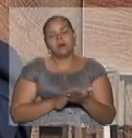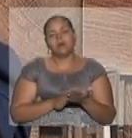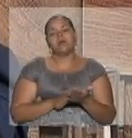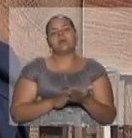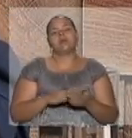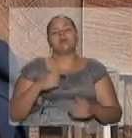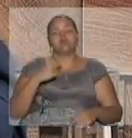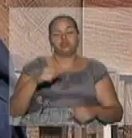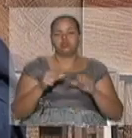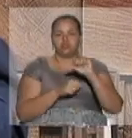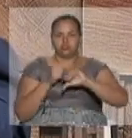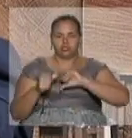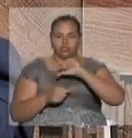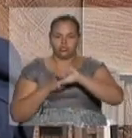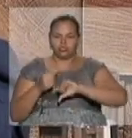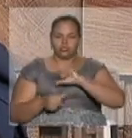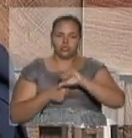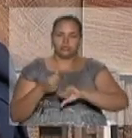o arranjo muda, mas